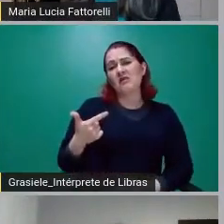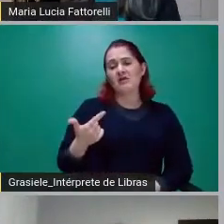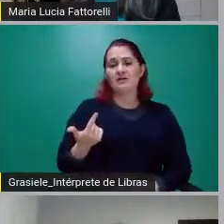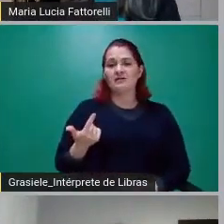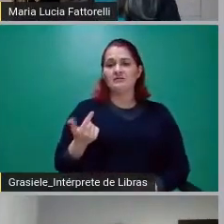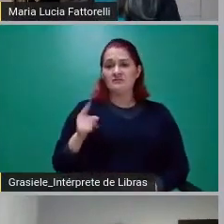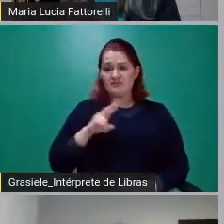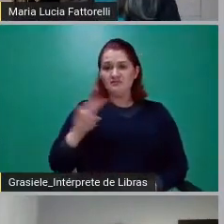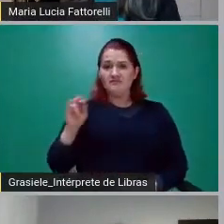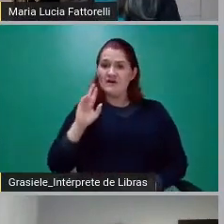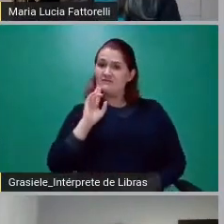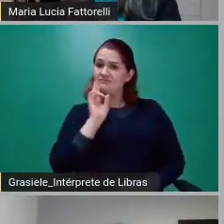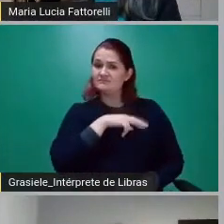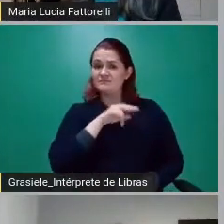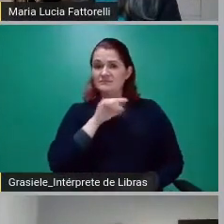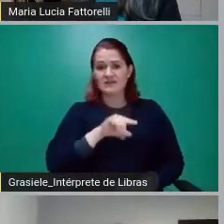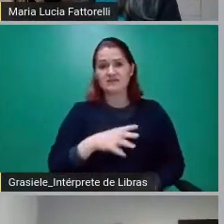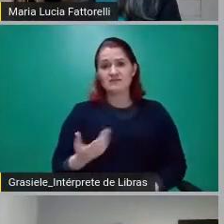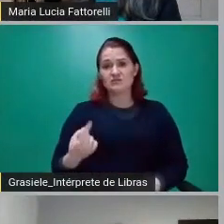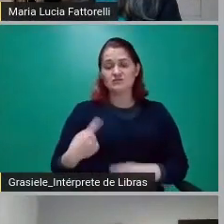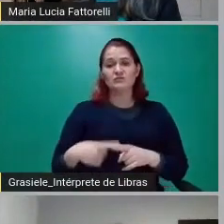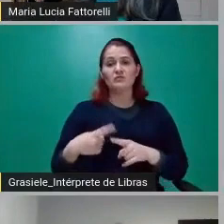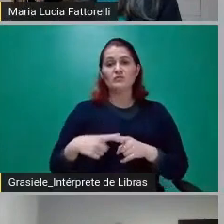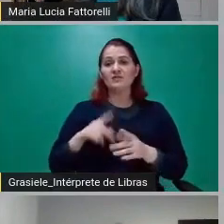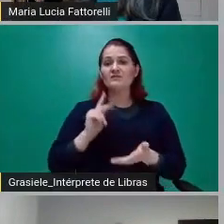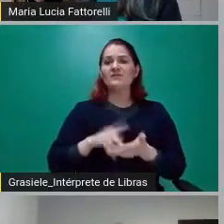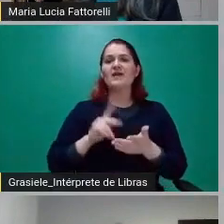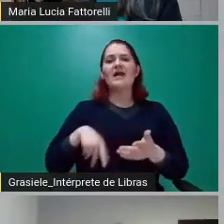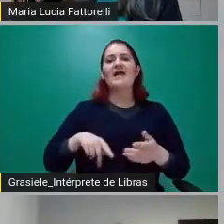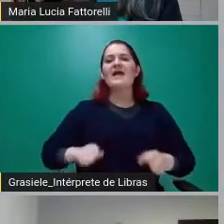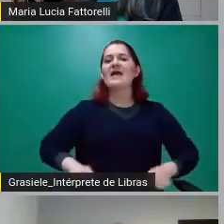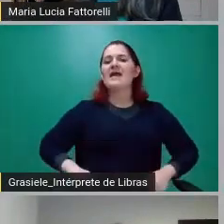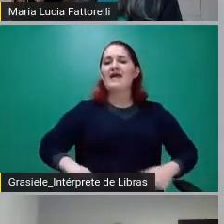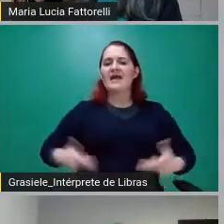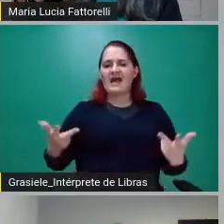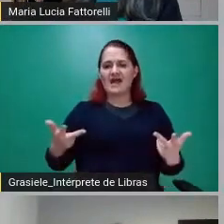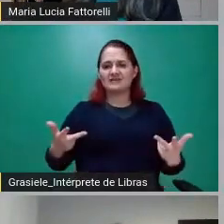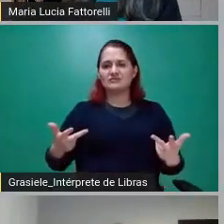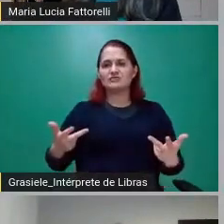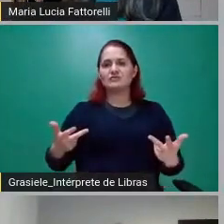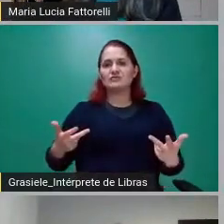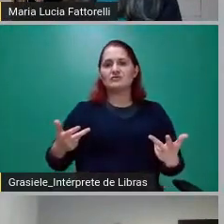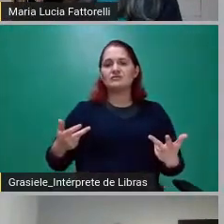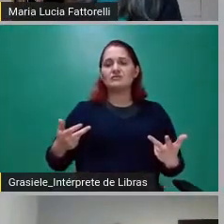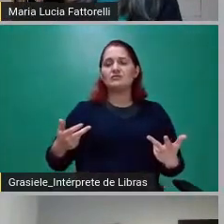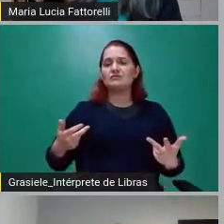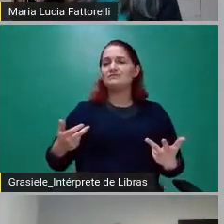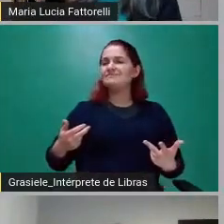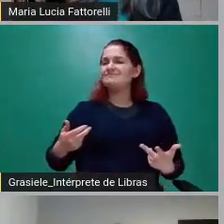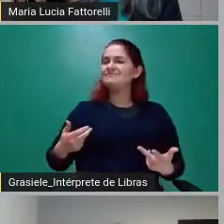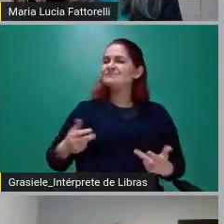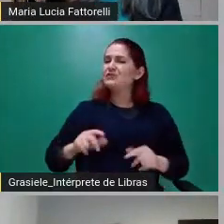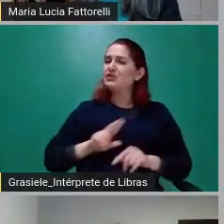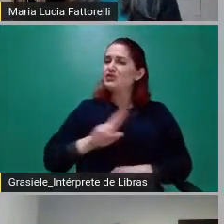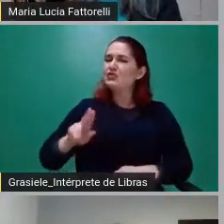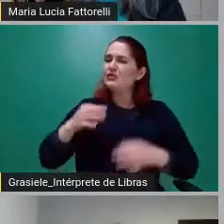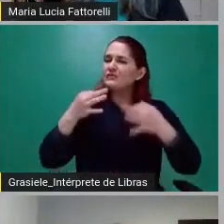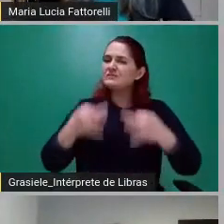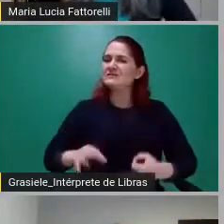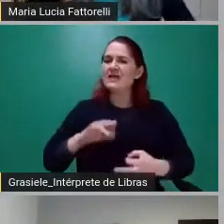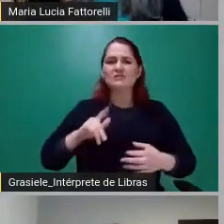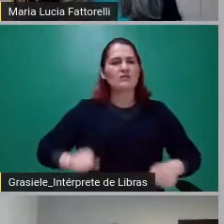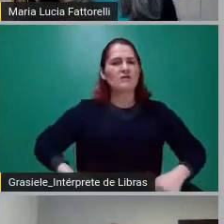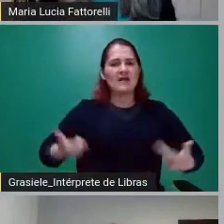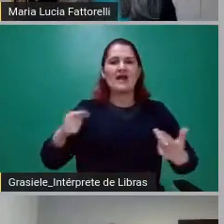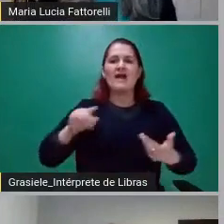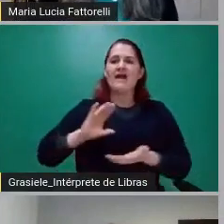aspas, gastos que deveriam ser chamados de investimento, como